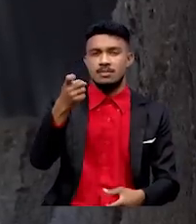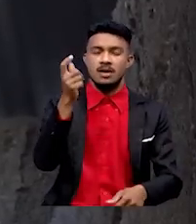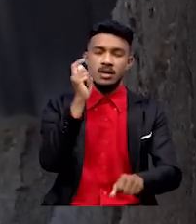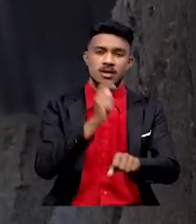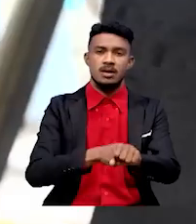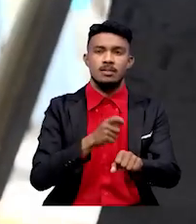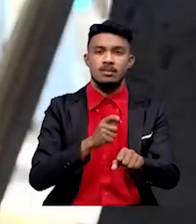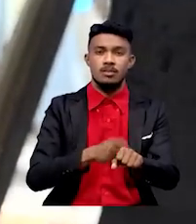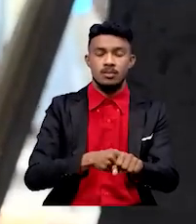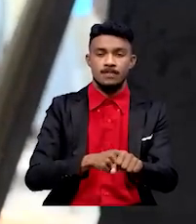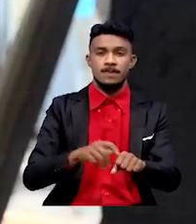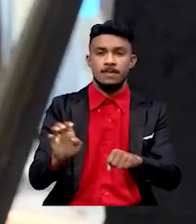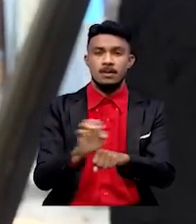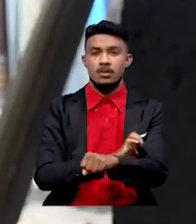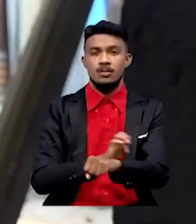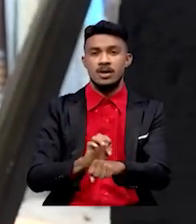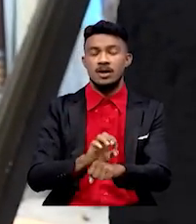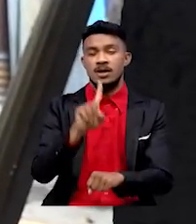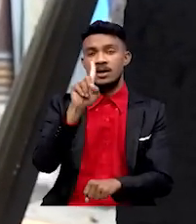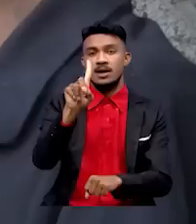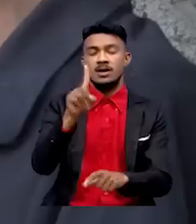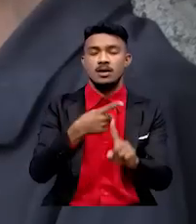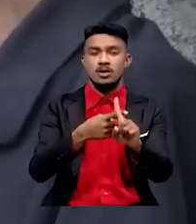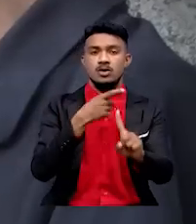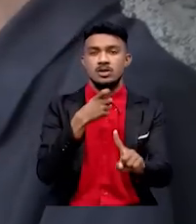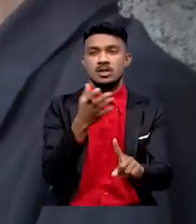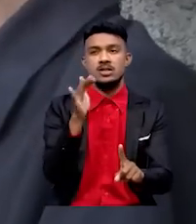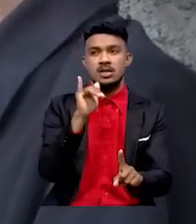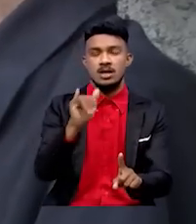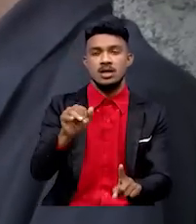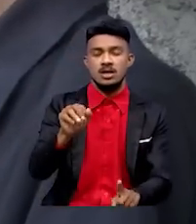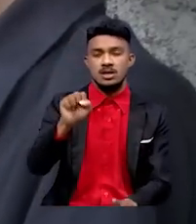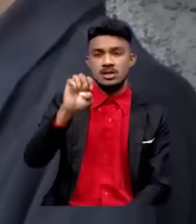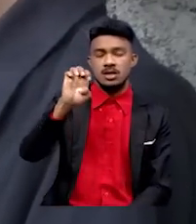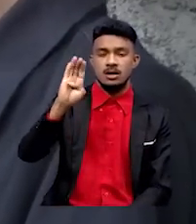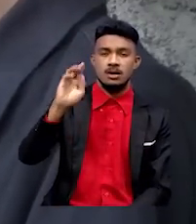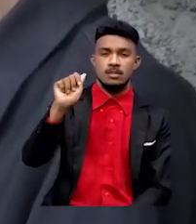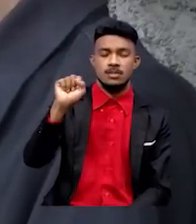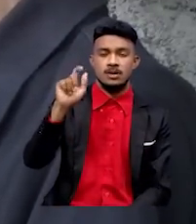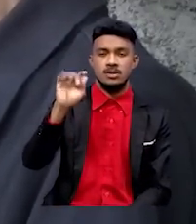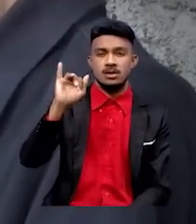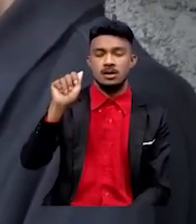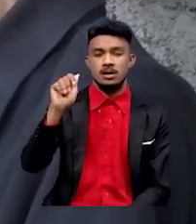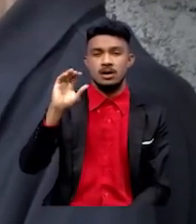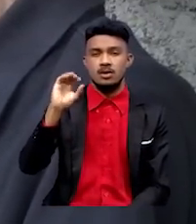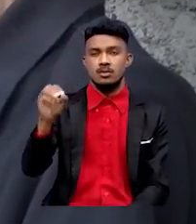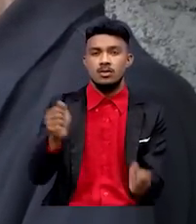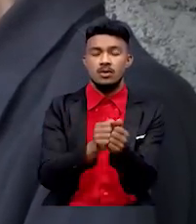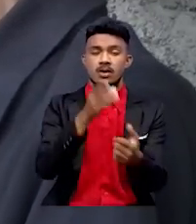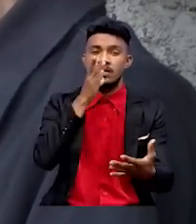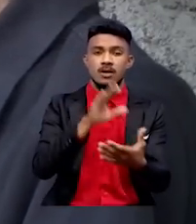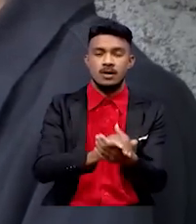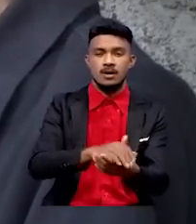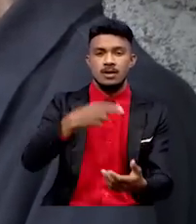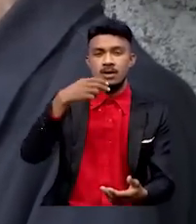econômica, ida, husisira, senhor Sebastião Guzmão, onde cabem Helena